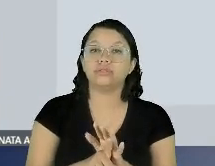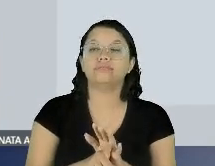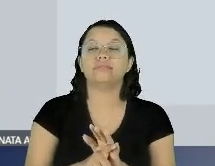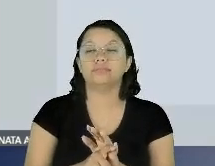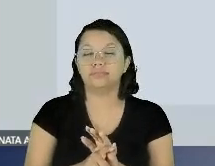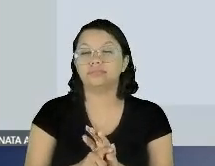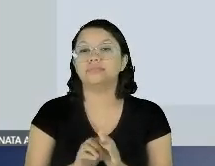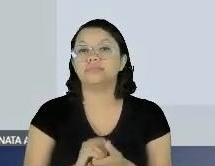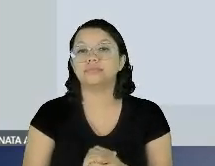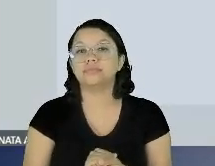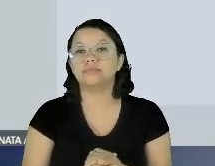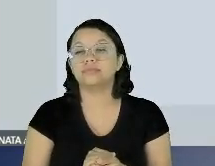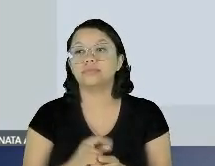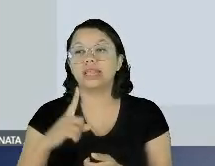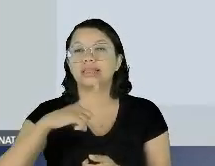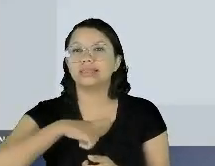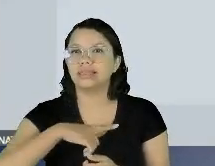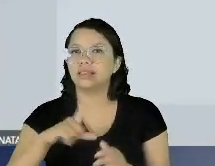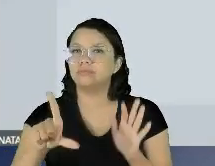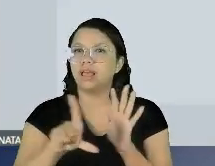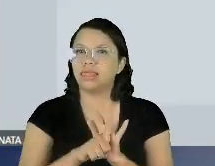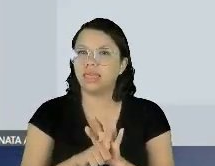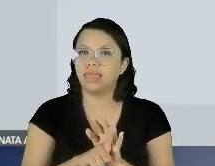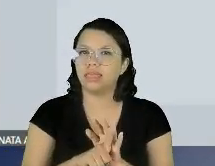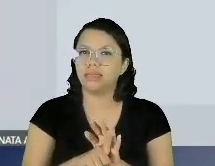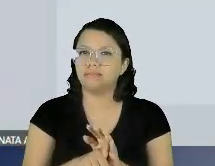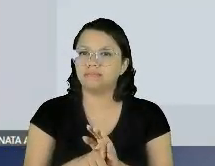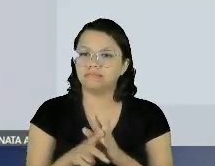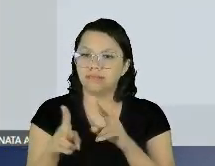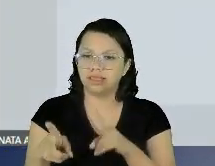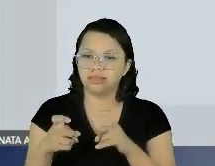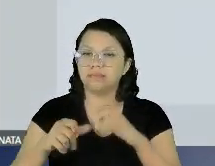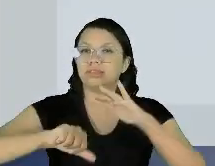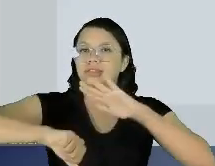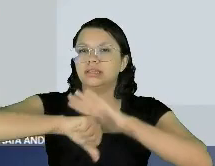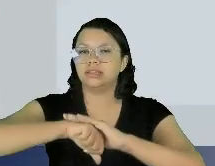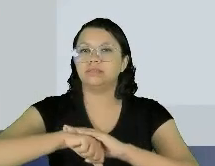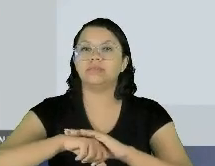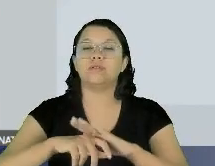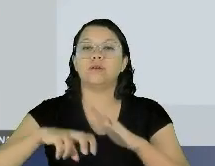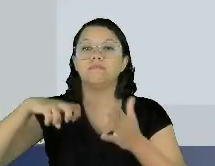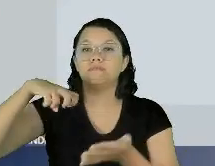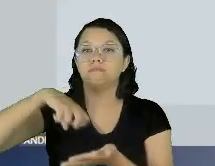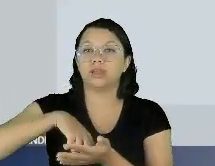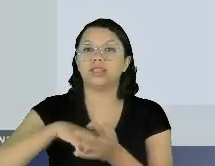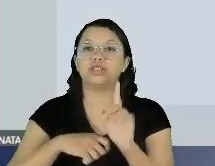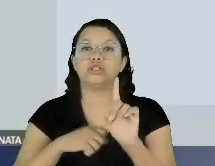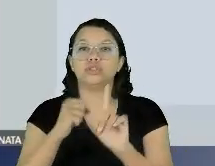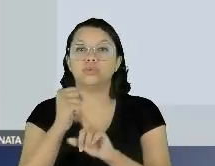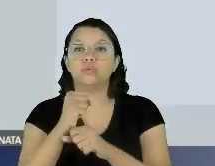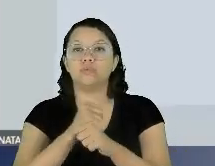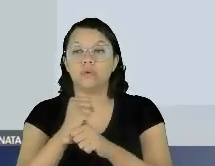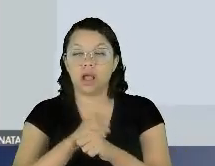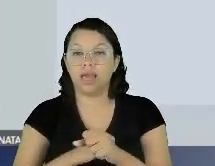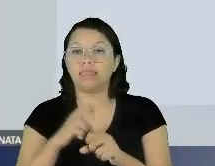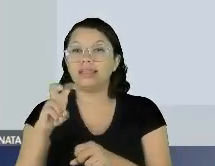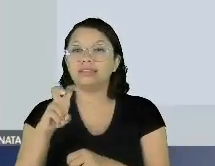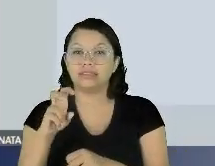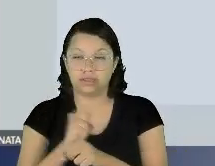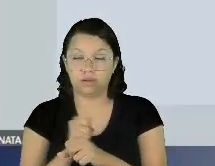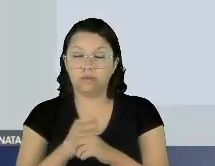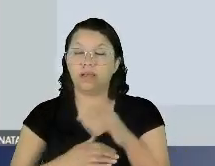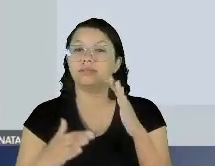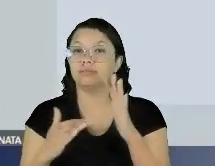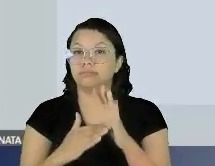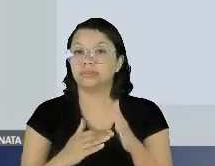uma lei com a previsão deste crime com uma pena de 1 a 5 anos fortalece as campanhas preventivas.